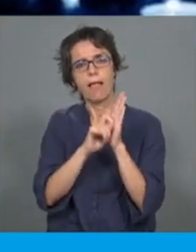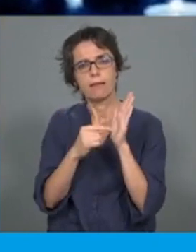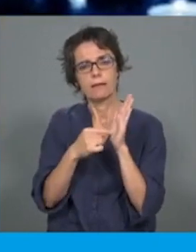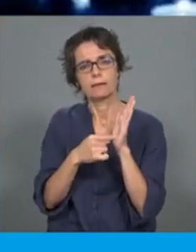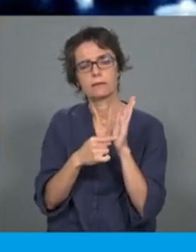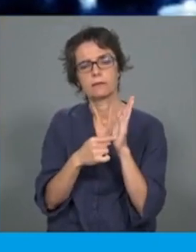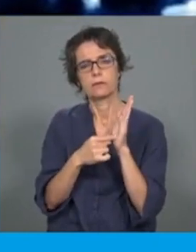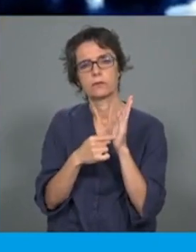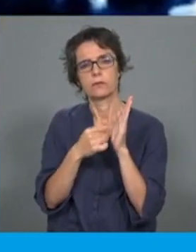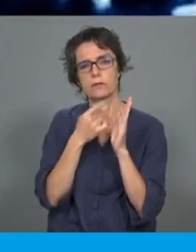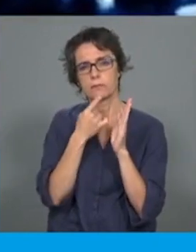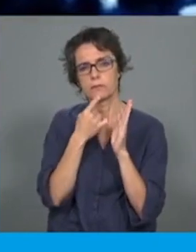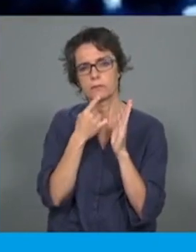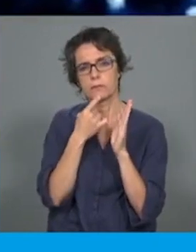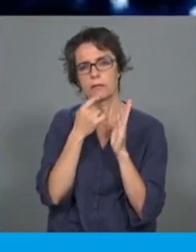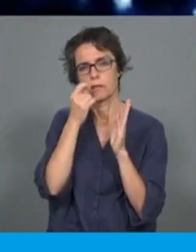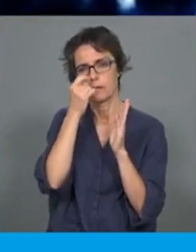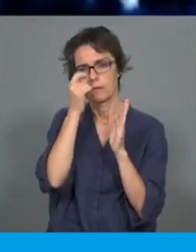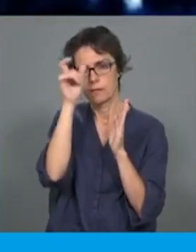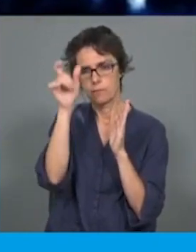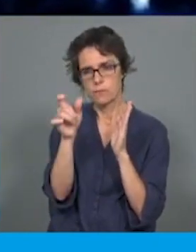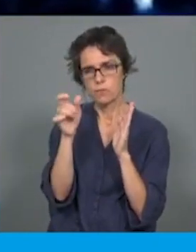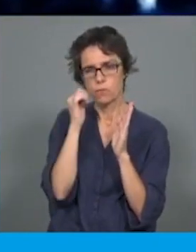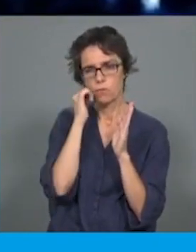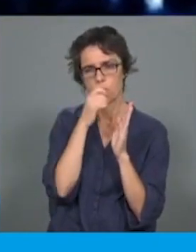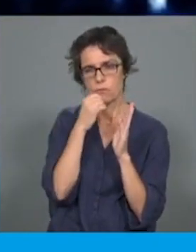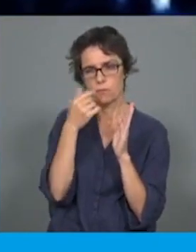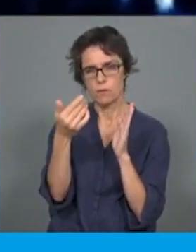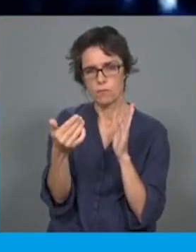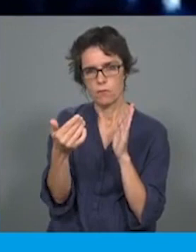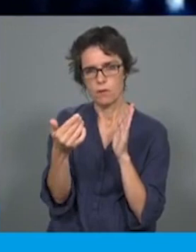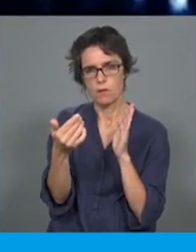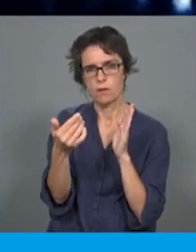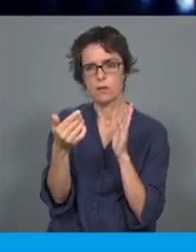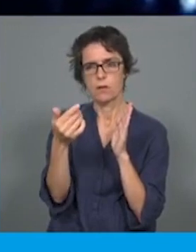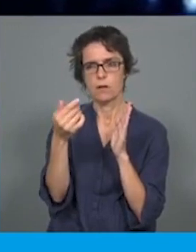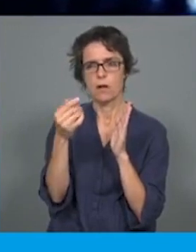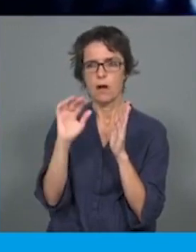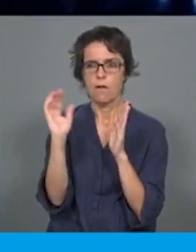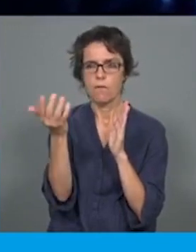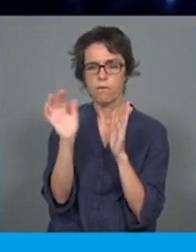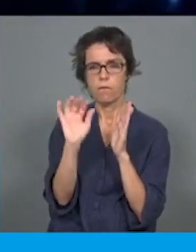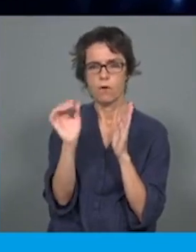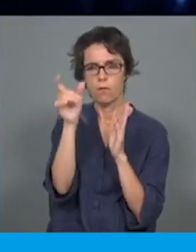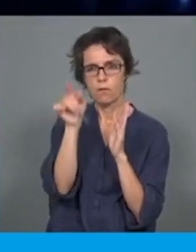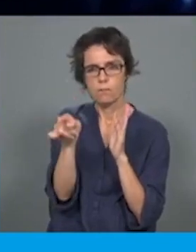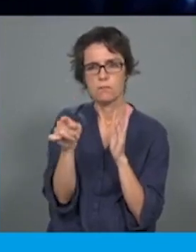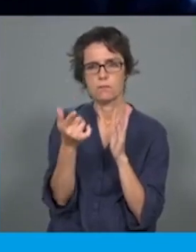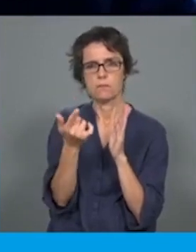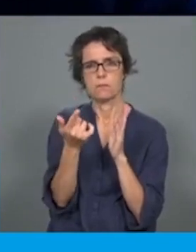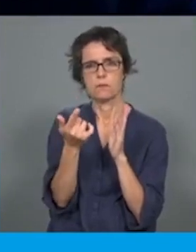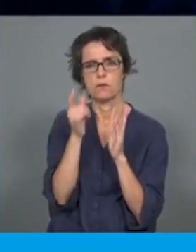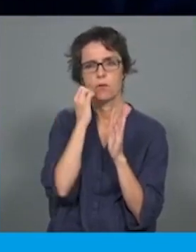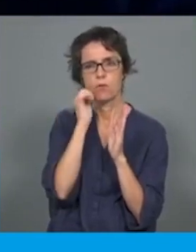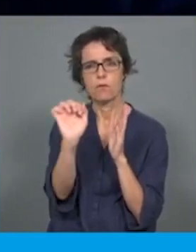de percebermos na pessoa que sofre, diria eu, e a proximidade com que os profissionais de saúde olham para esta natureza, para